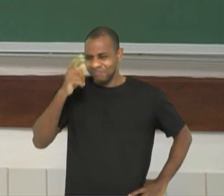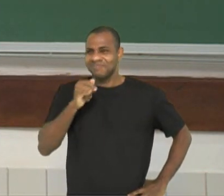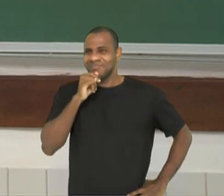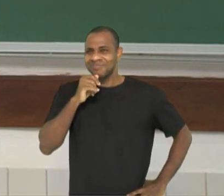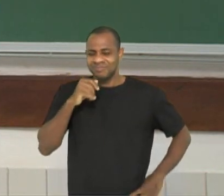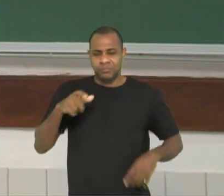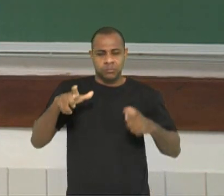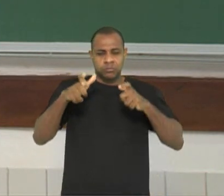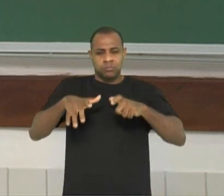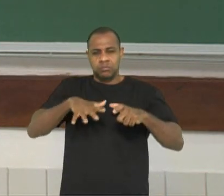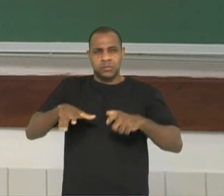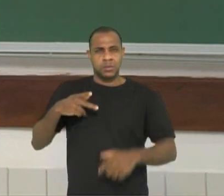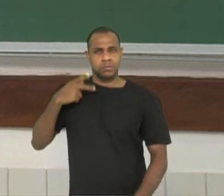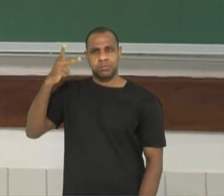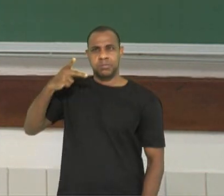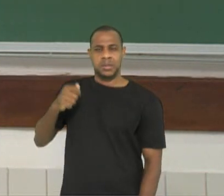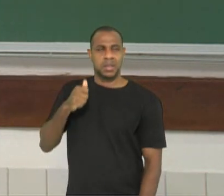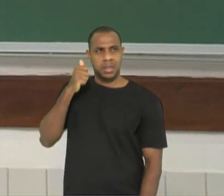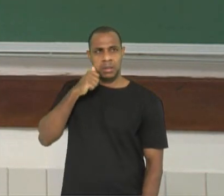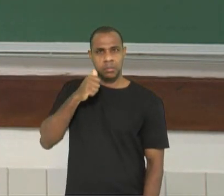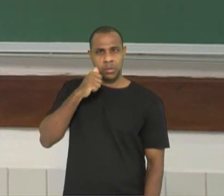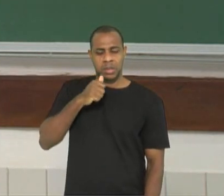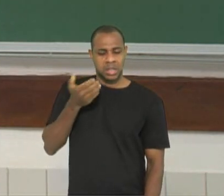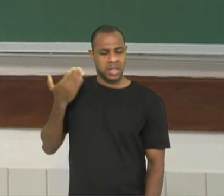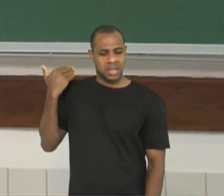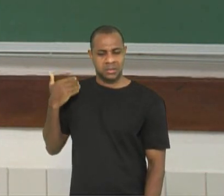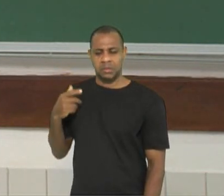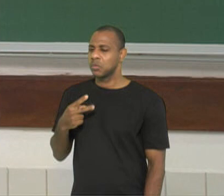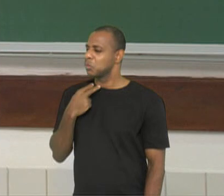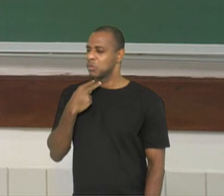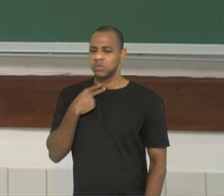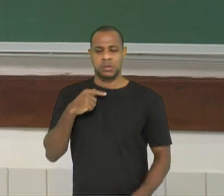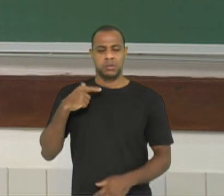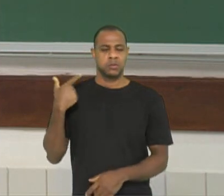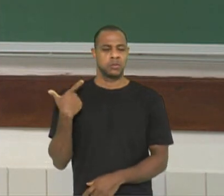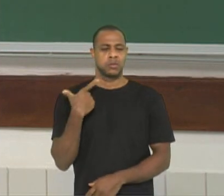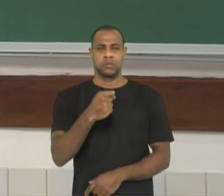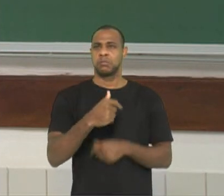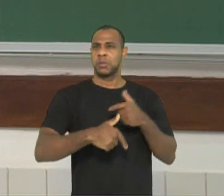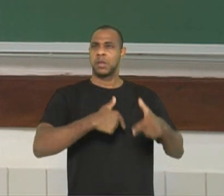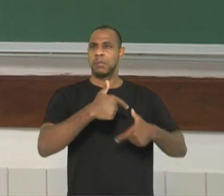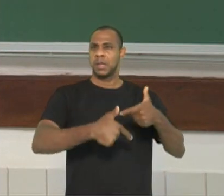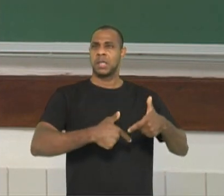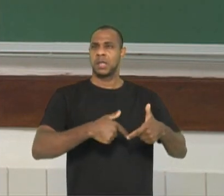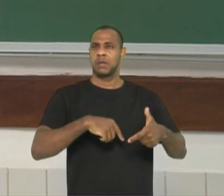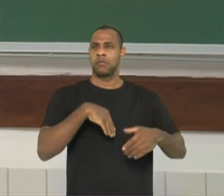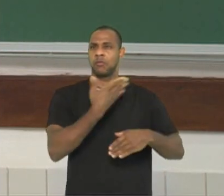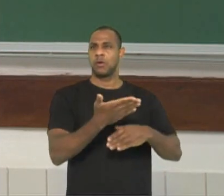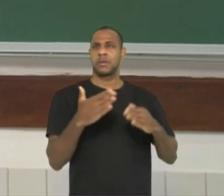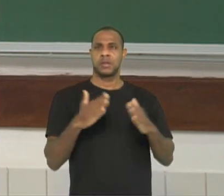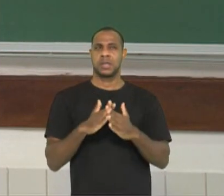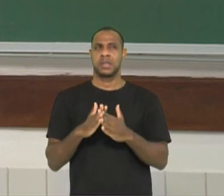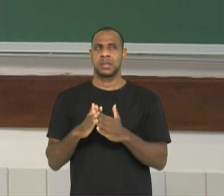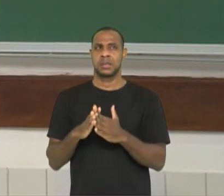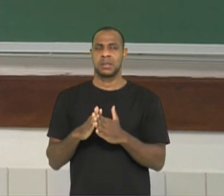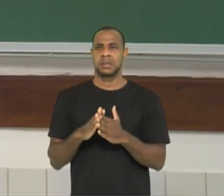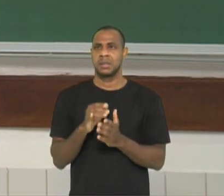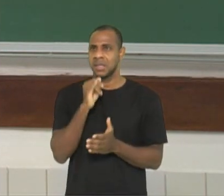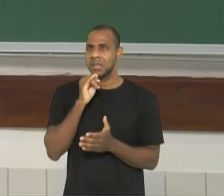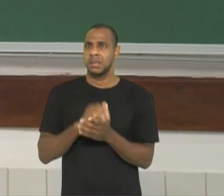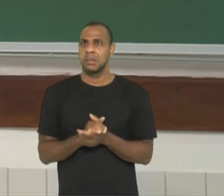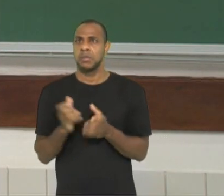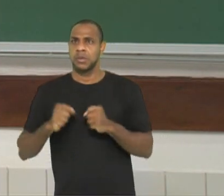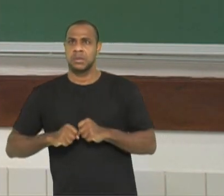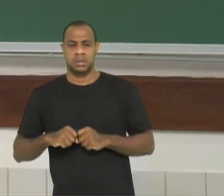forma. A mulher antes, ela tinha que estar em casa, não podia trabalhar fora, não podia voltar. De repente tem a guerra, ela pode ir lá na fábrica